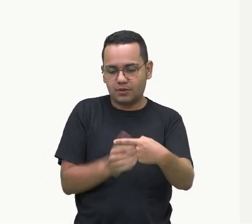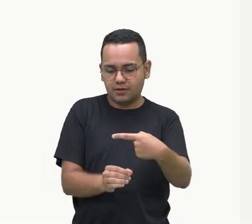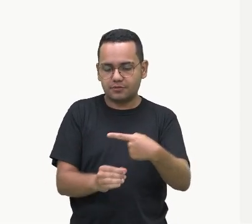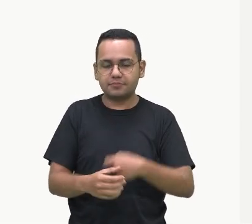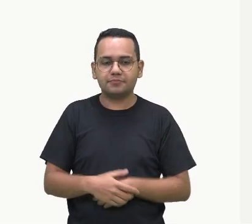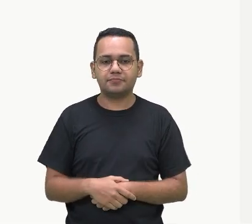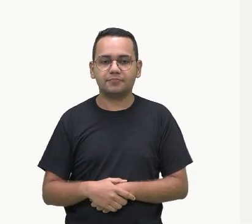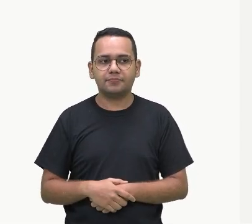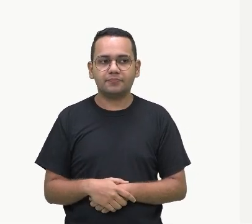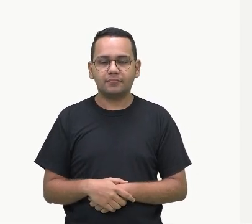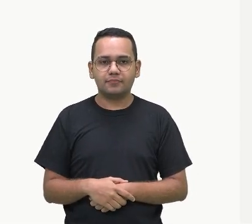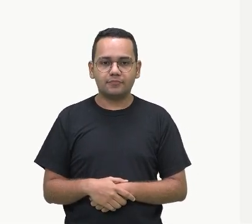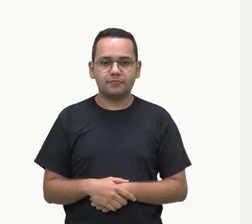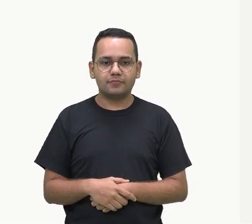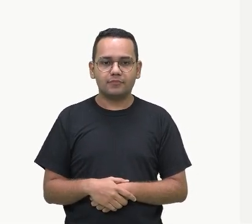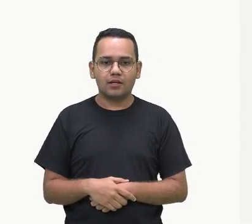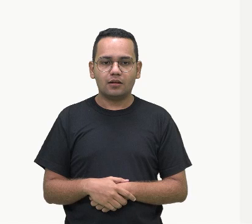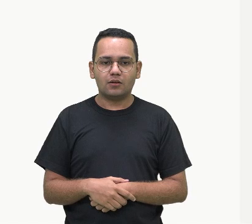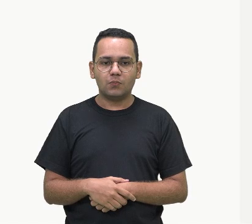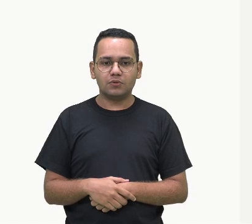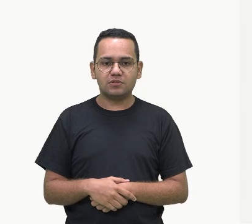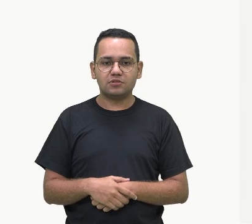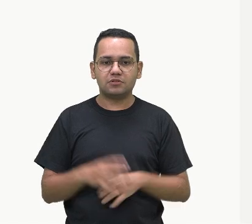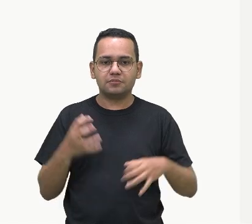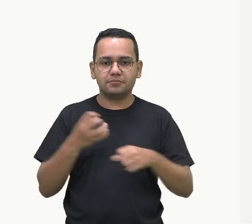Então, 16 dividido por 10,